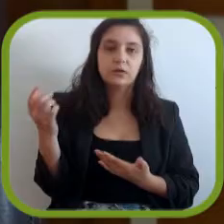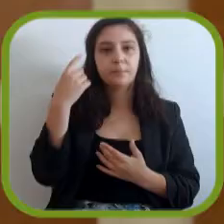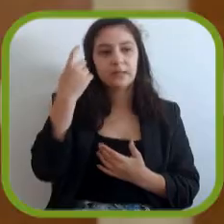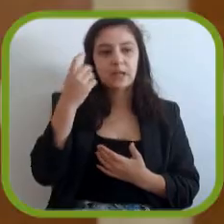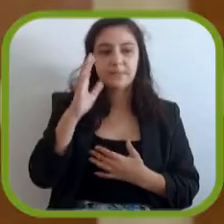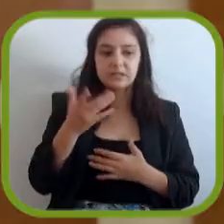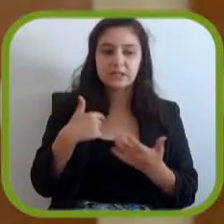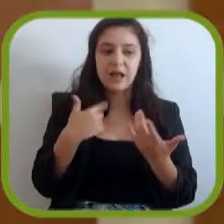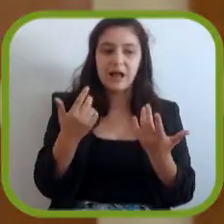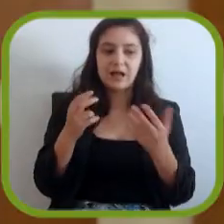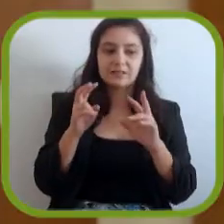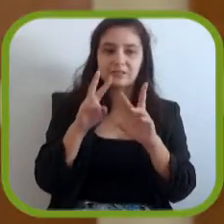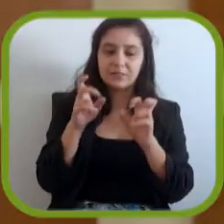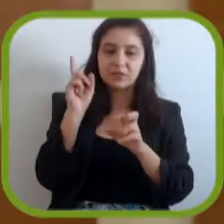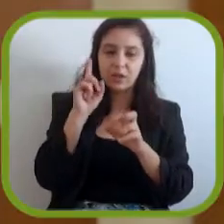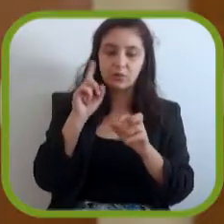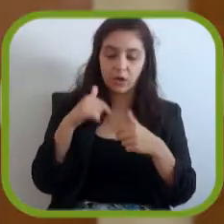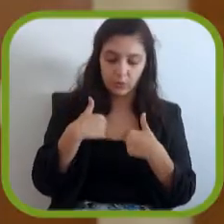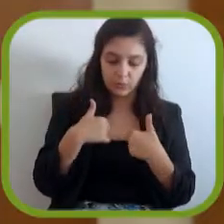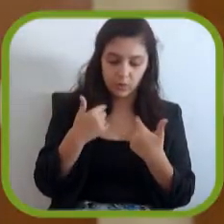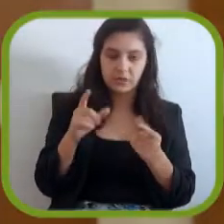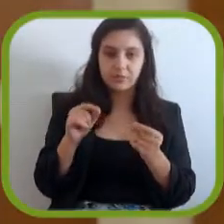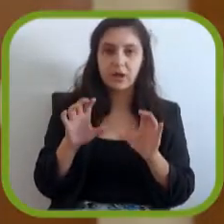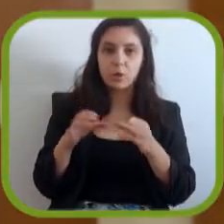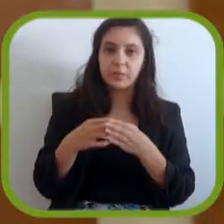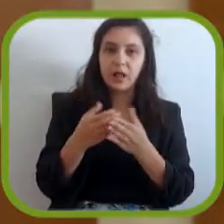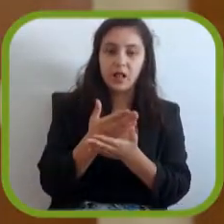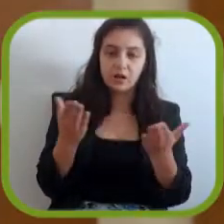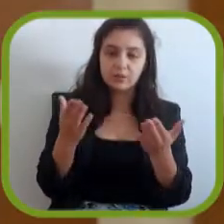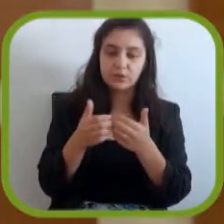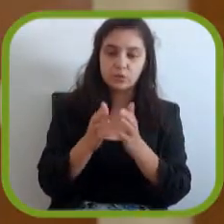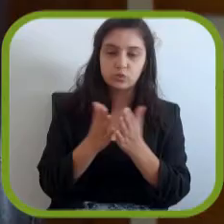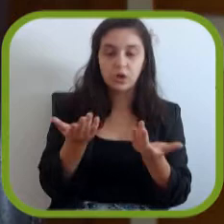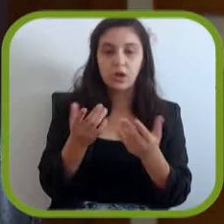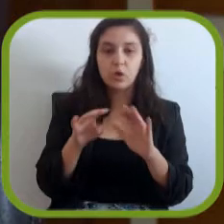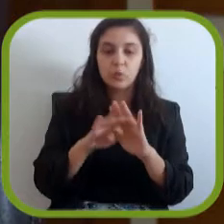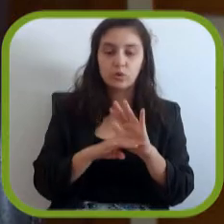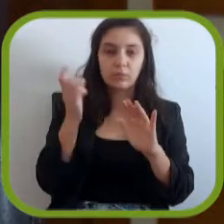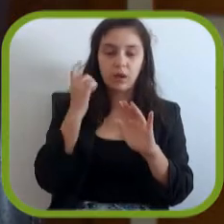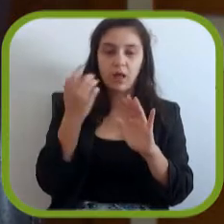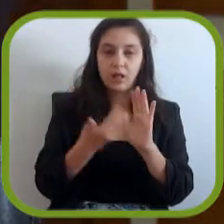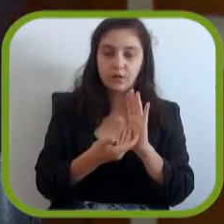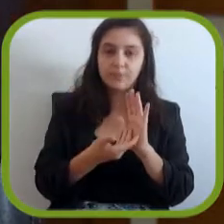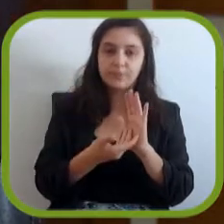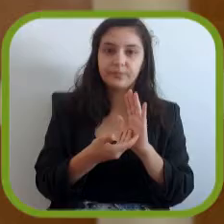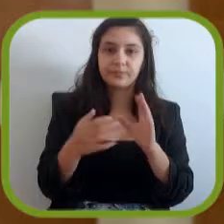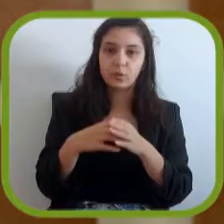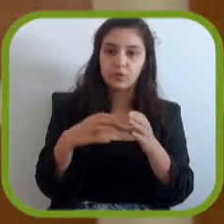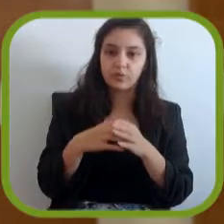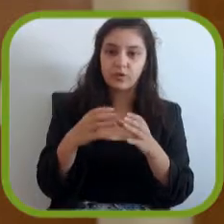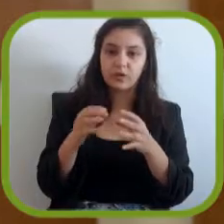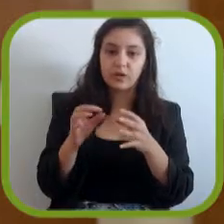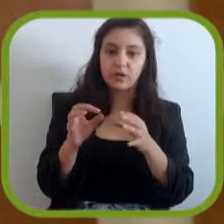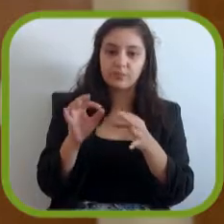sobre questões que são relevantes para eles e para a comunidade, para todos nós. Dentro do programa de rádio